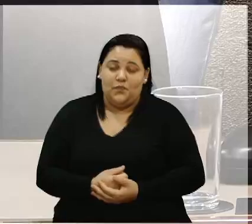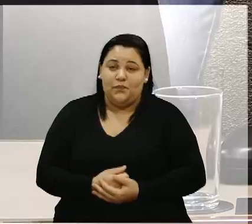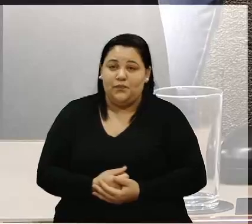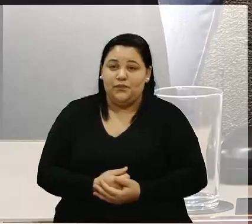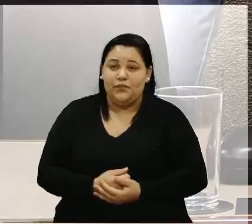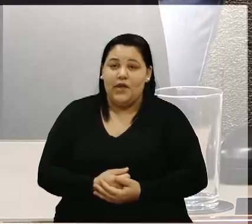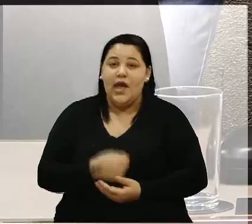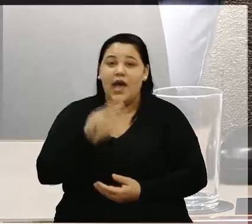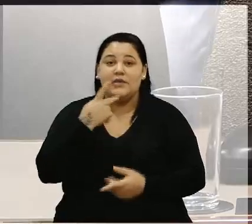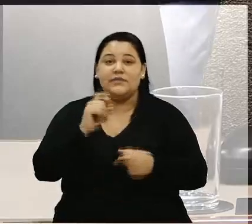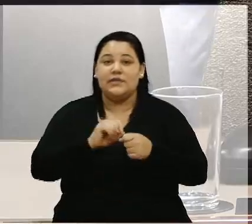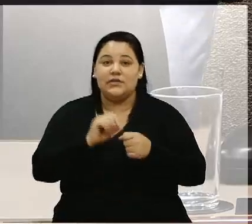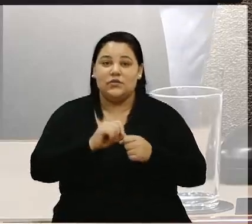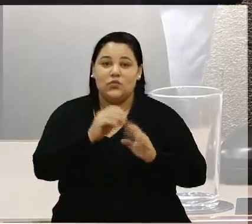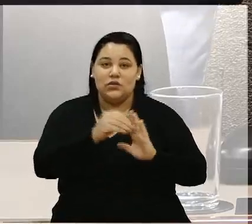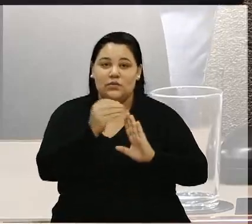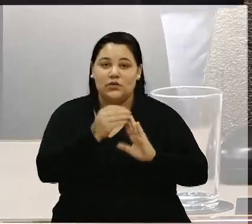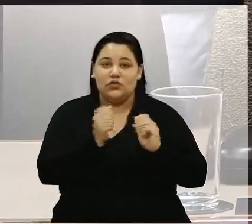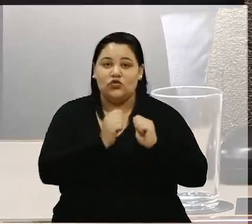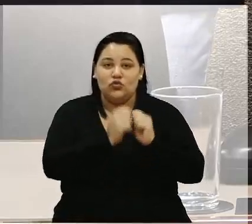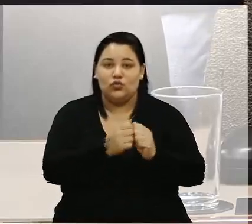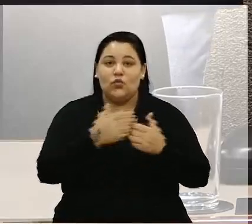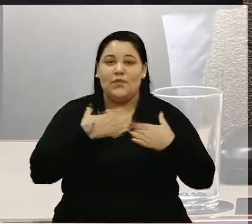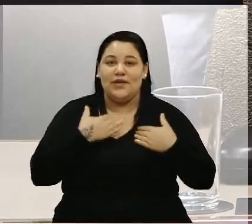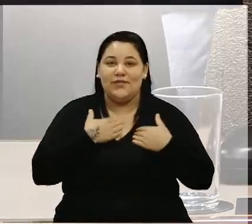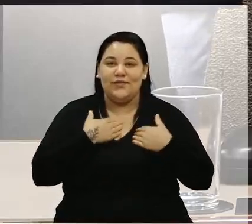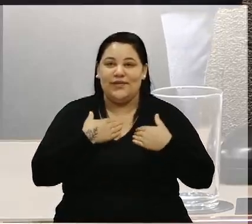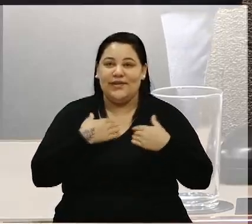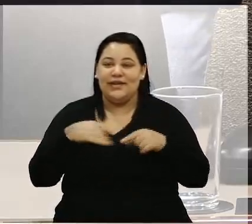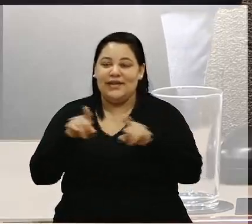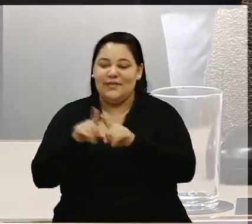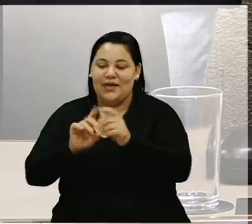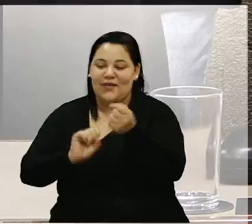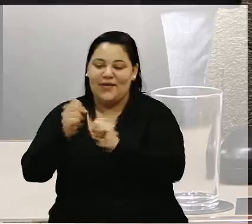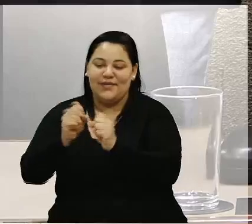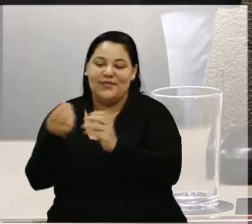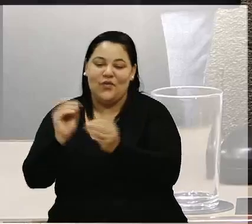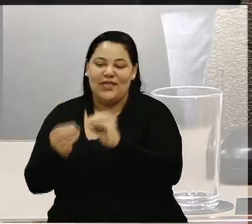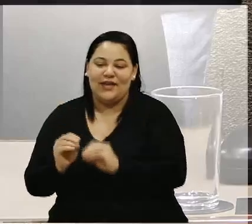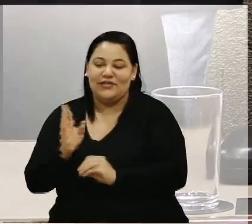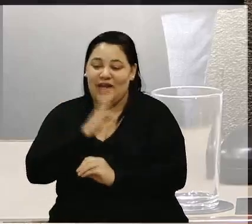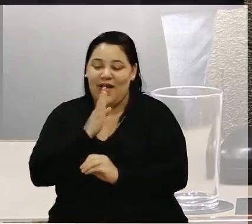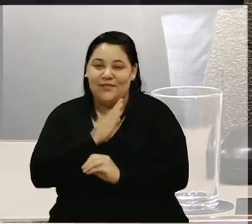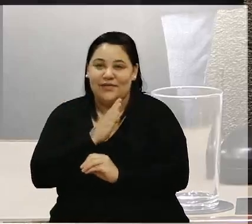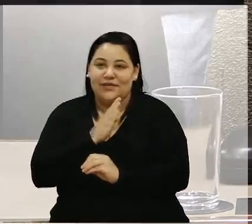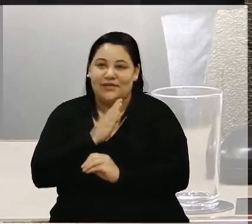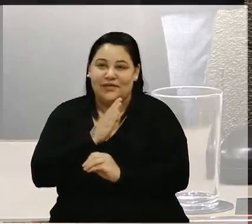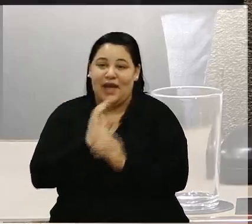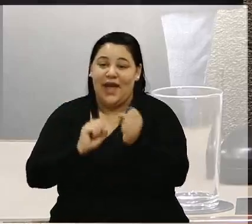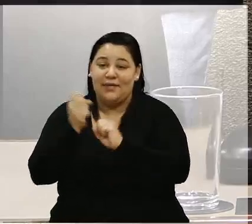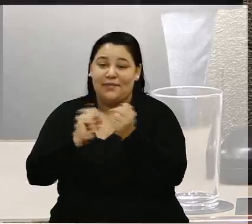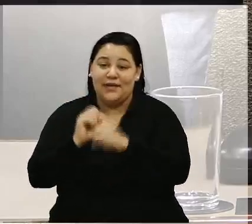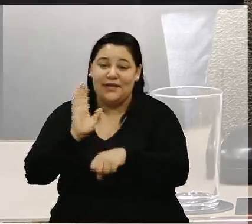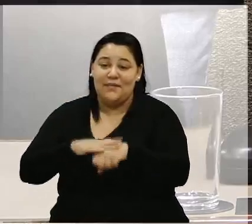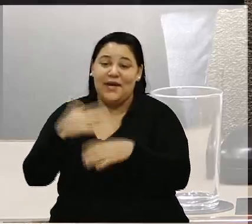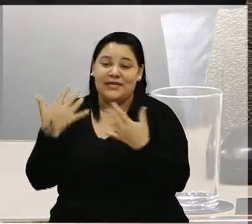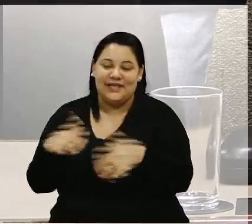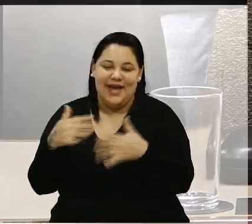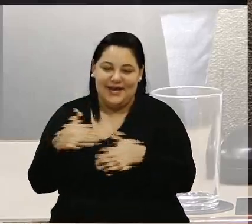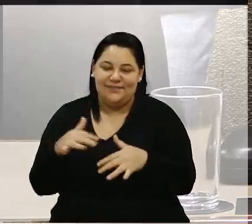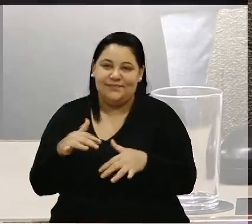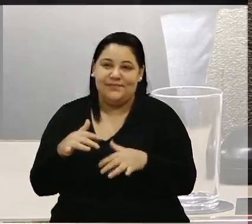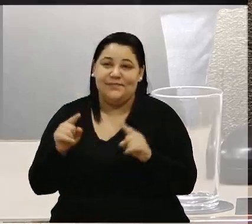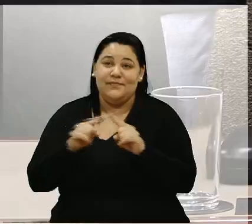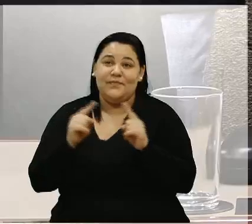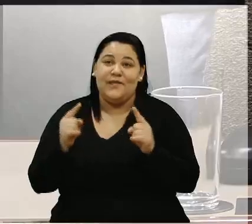Aí eles faziam orçamento comigo e faziam orçamento com a empresa modular. A empresa modular custava um pouco mais cara, tá?